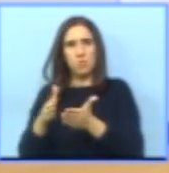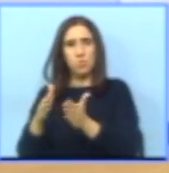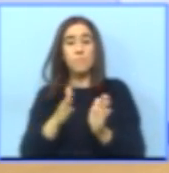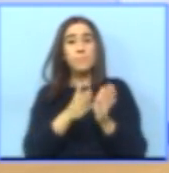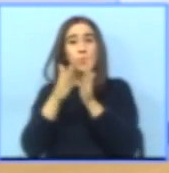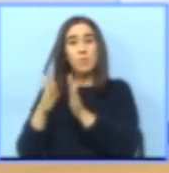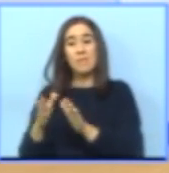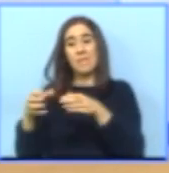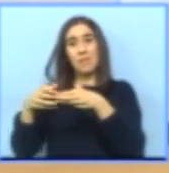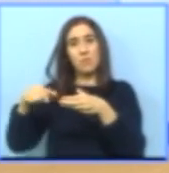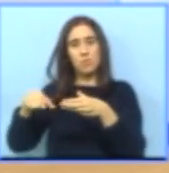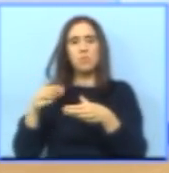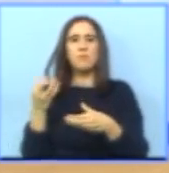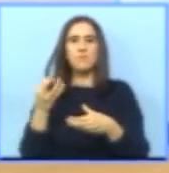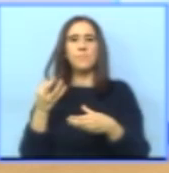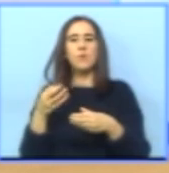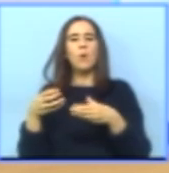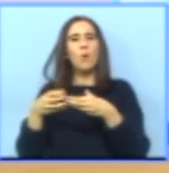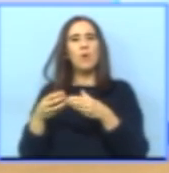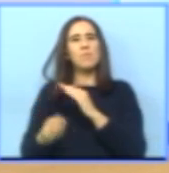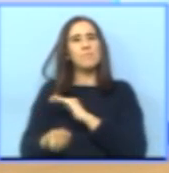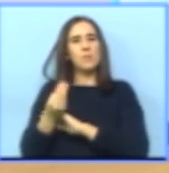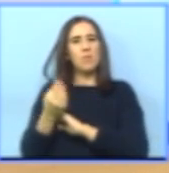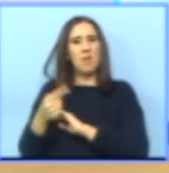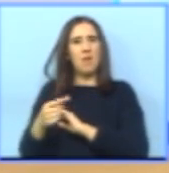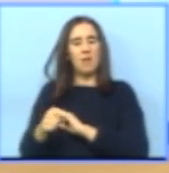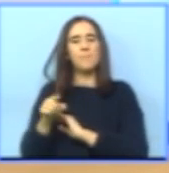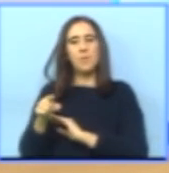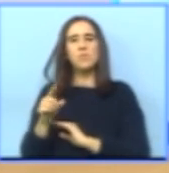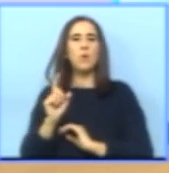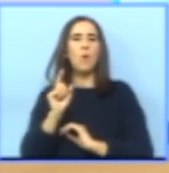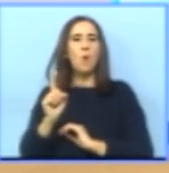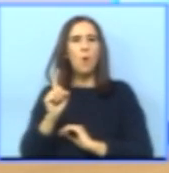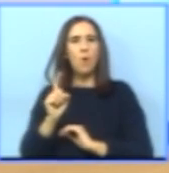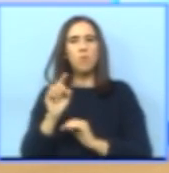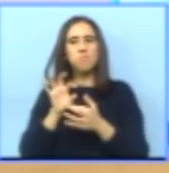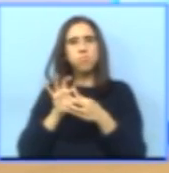eles tinham, e nisso são uma ordem muito particular, eles tinham uma incumbência